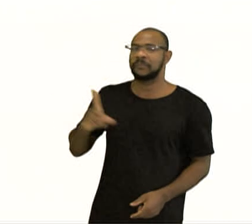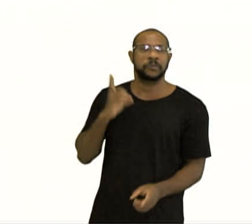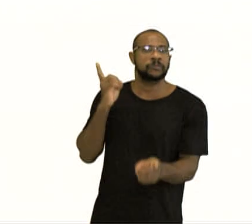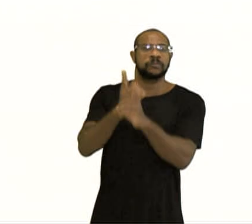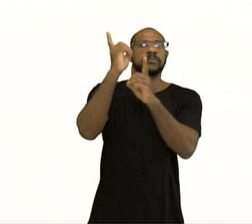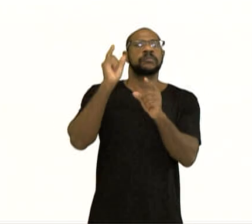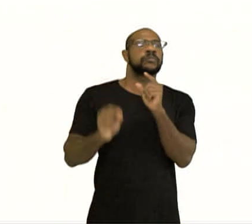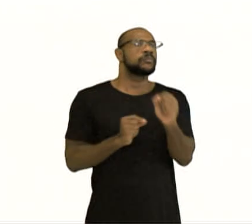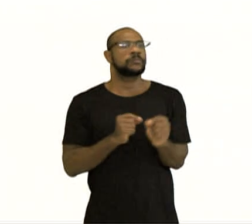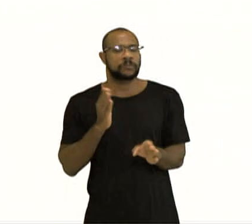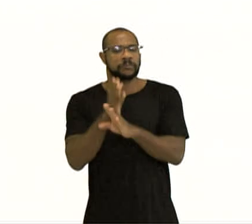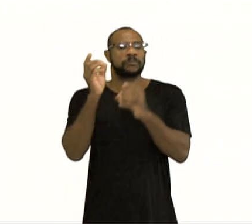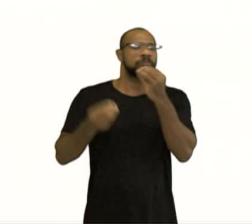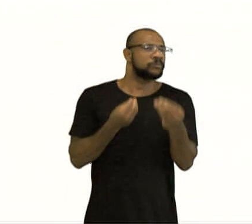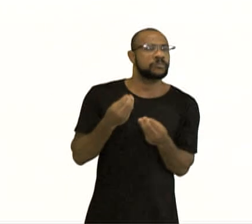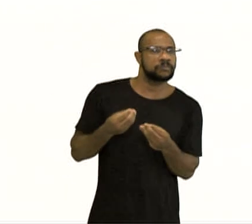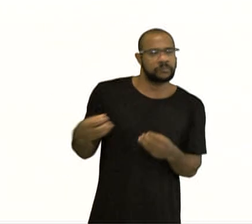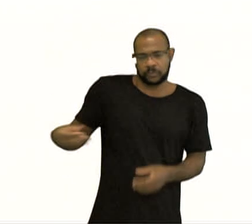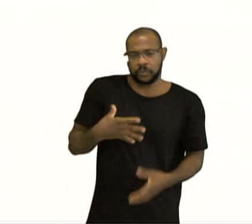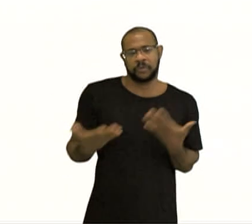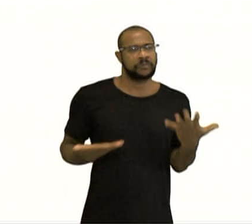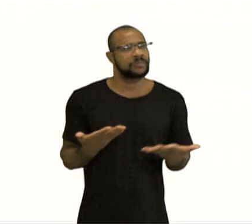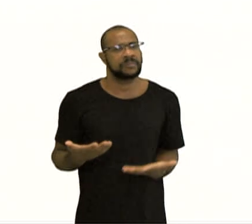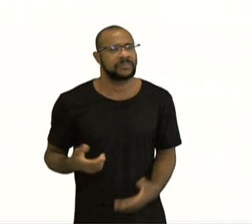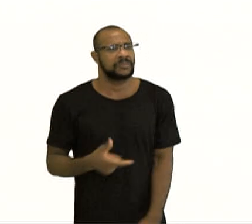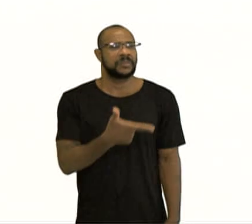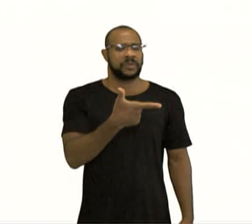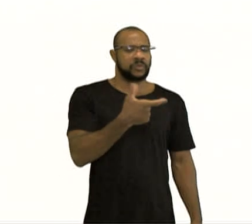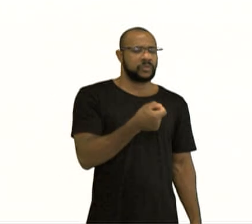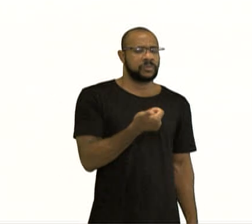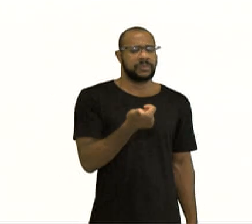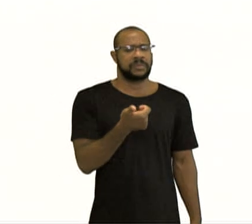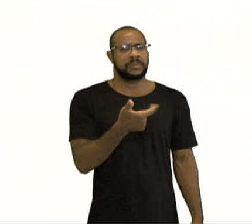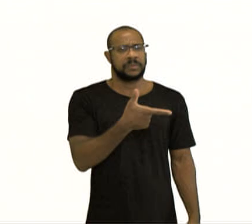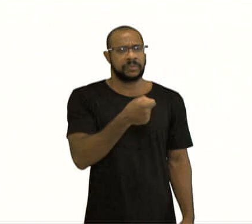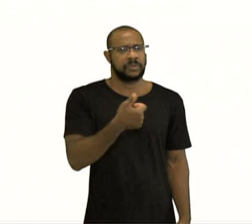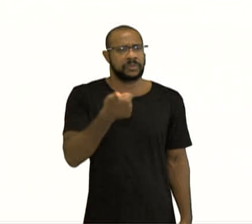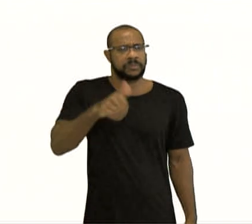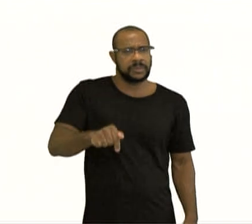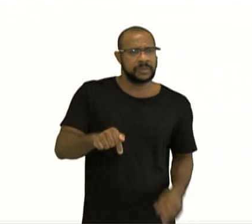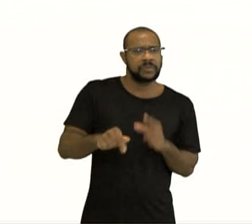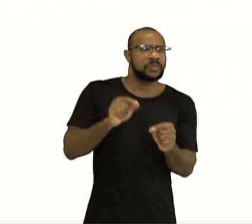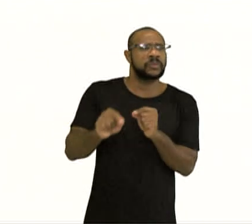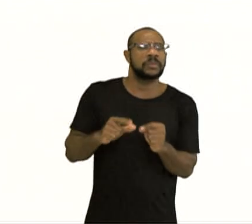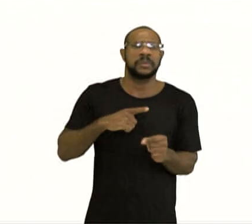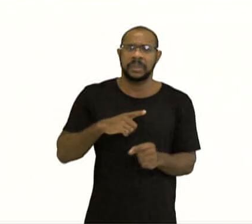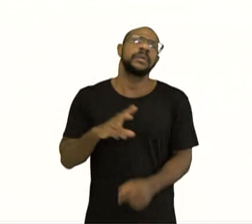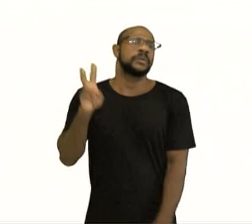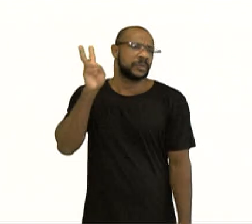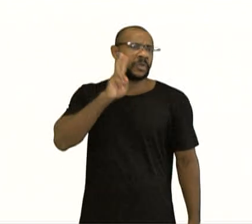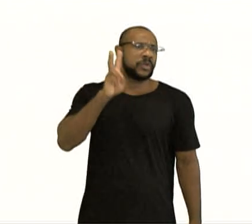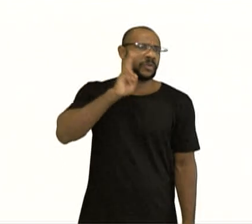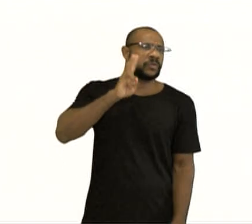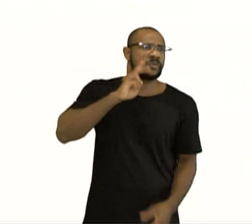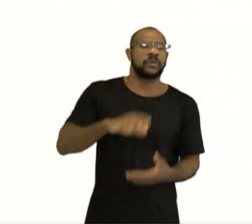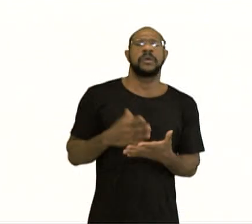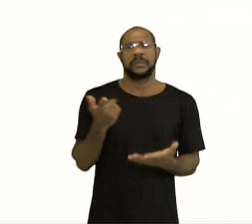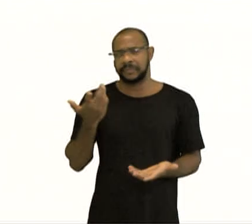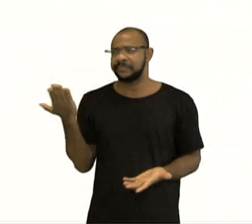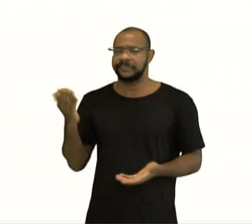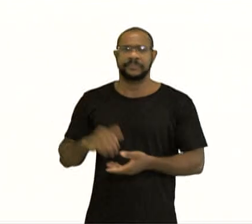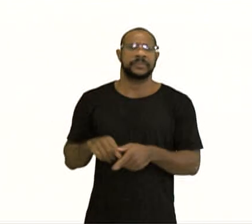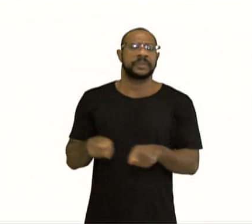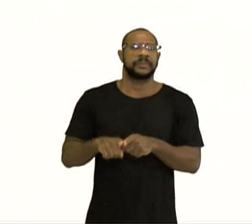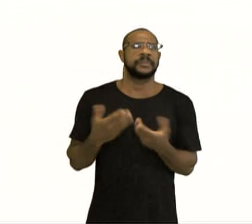descoberto recentemente e desde aí de 2017 ele faz parte do patrimônio histórico e artístico nacional,